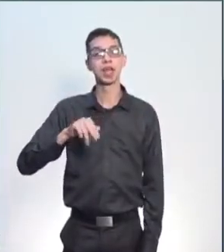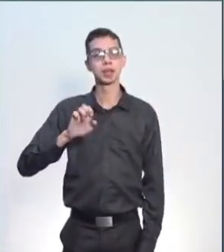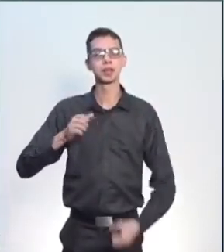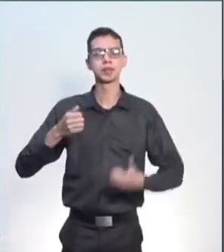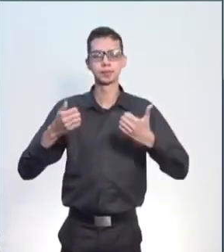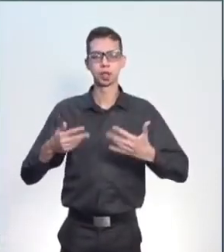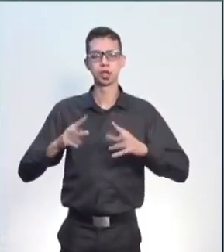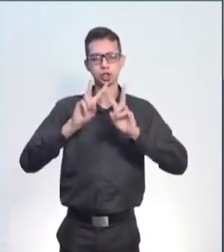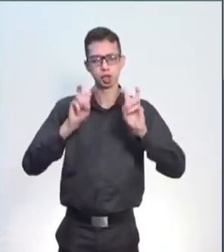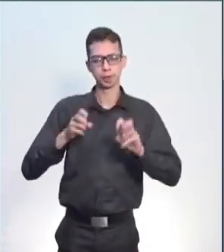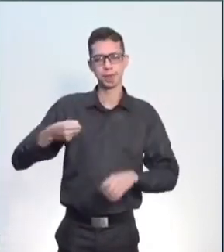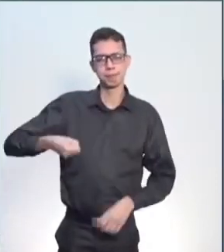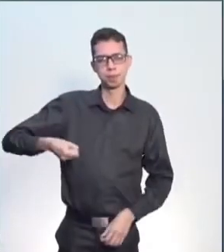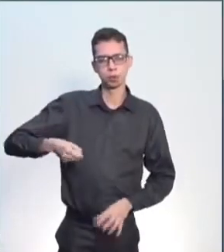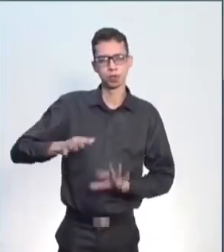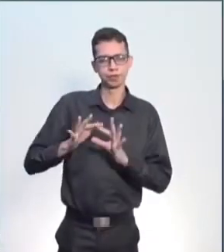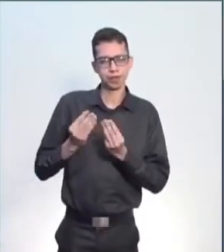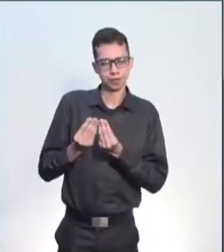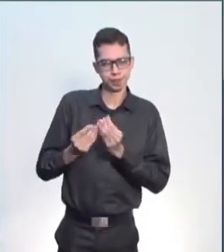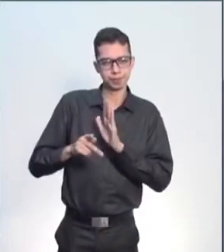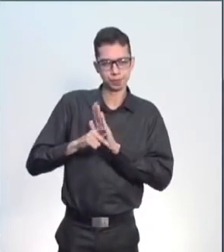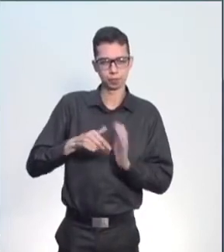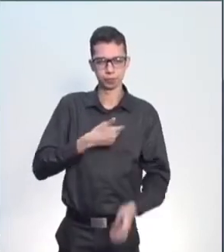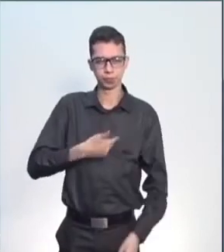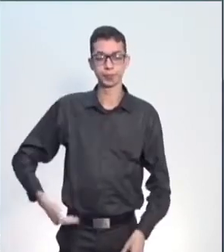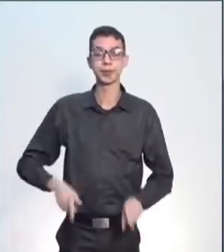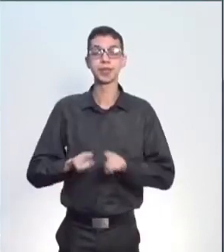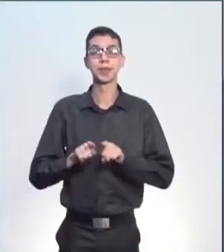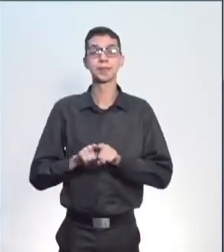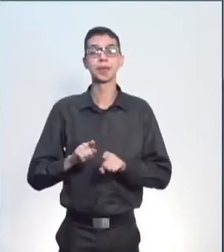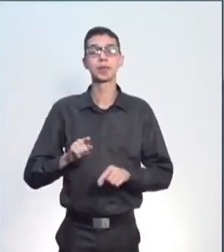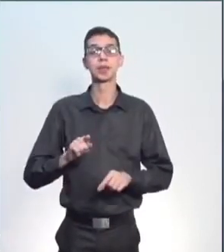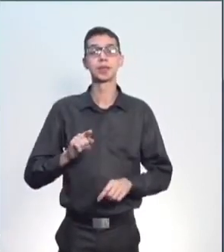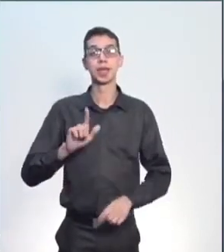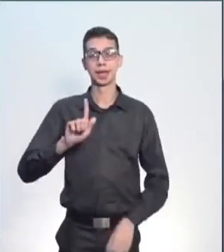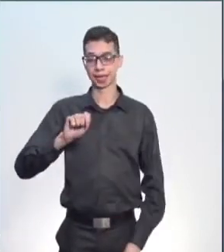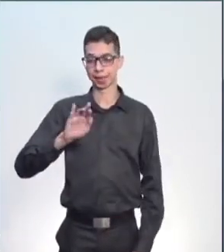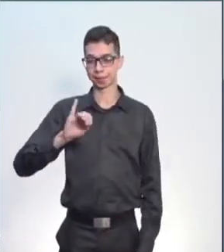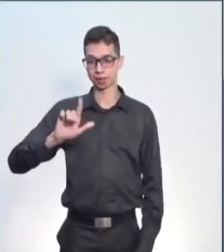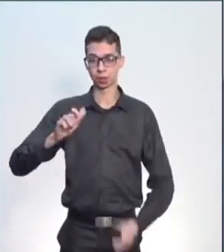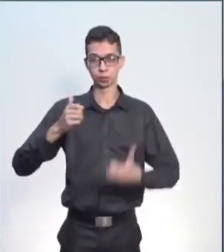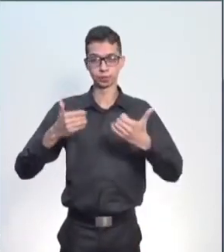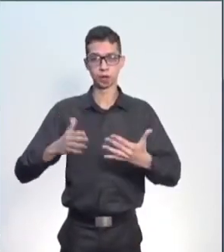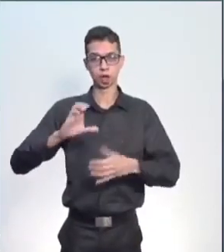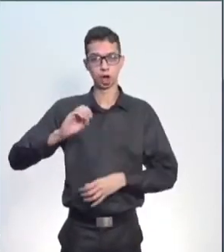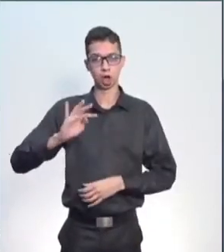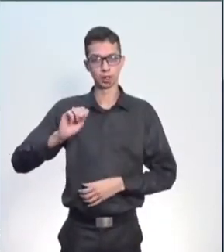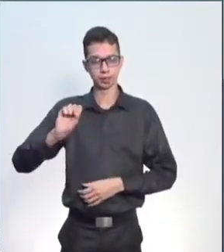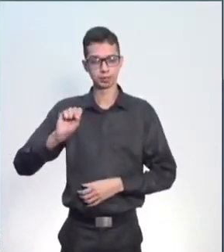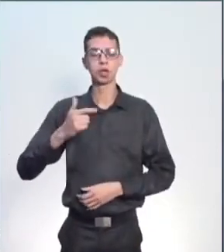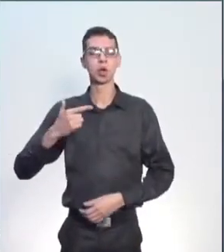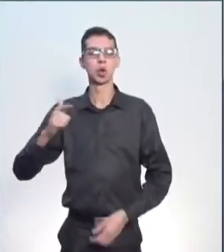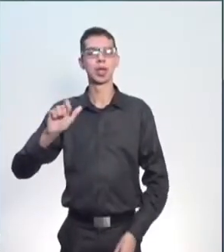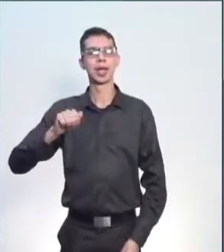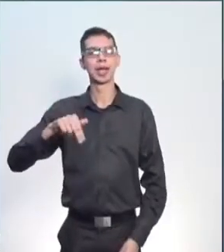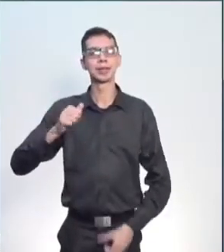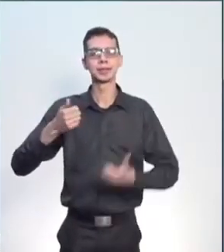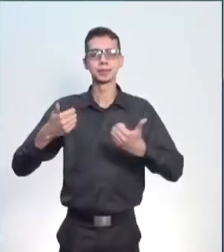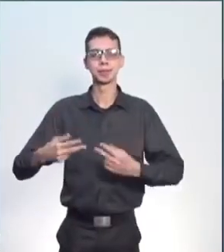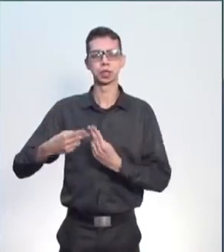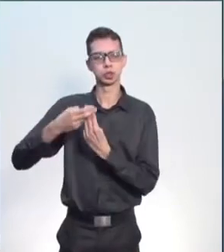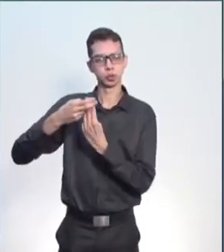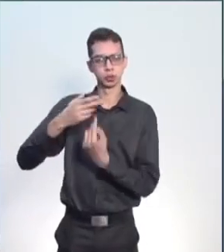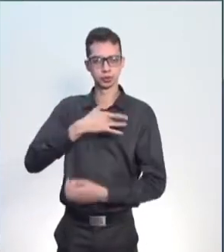Gabriel falou do sistema de cotas, a Ana Carolina citou o SUS, Sistema Único de Saúde, o Gustavo falou da escola estadual,